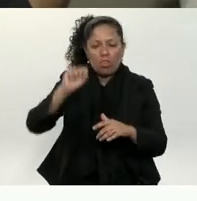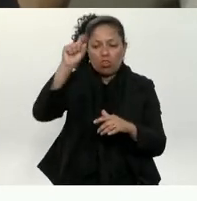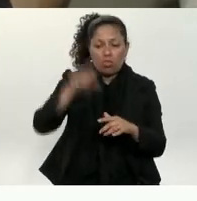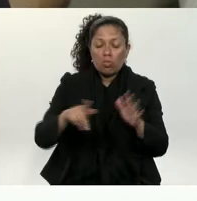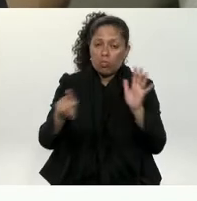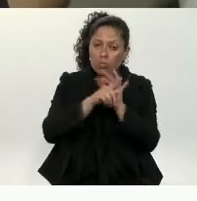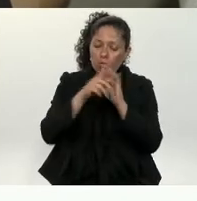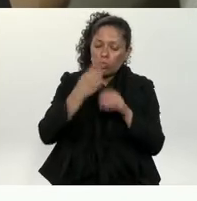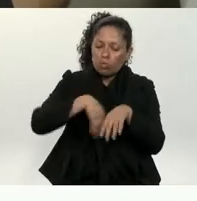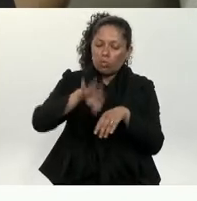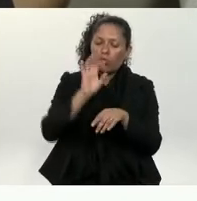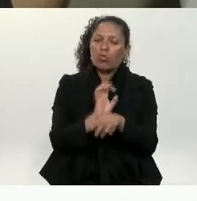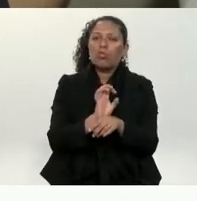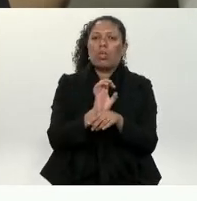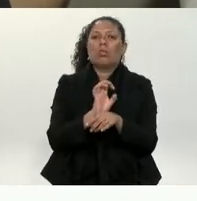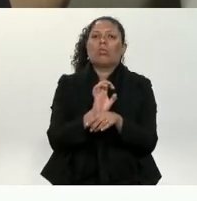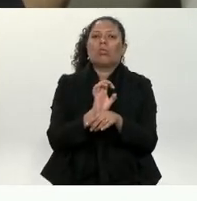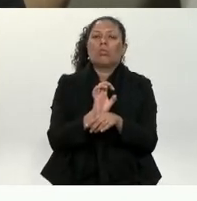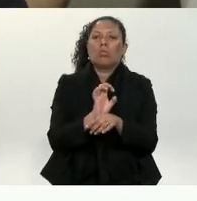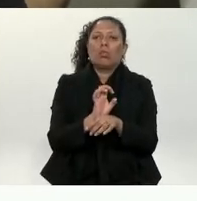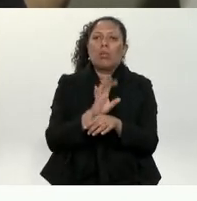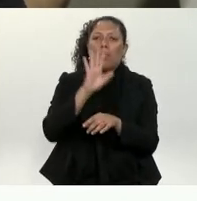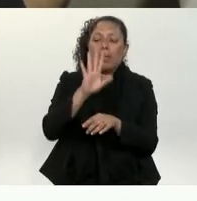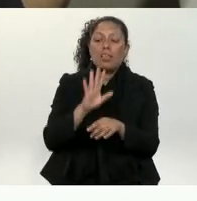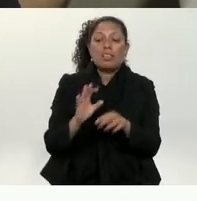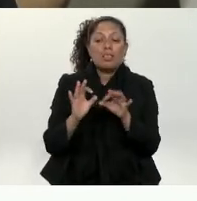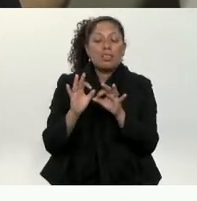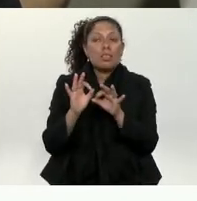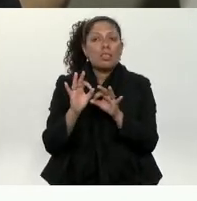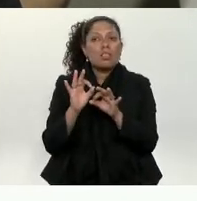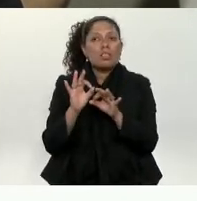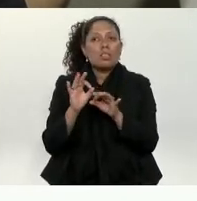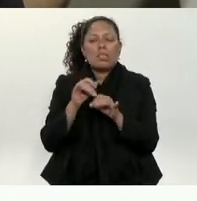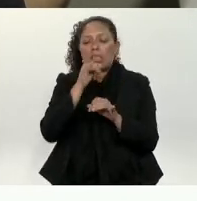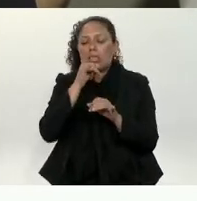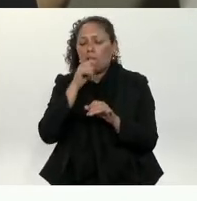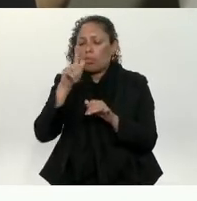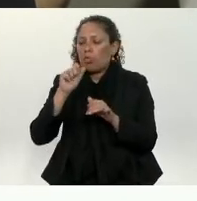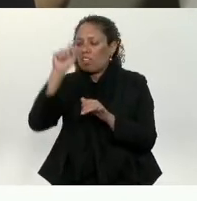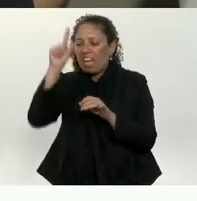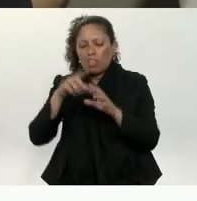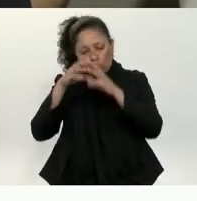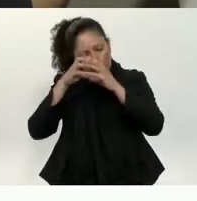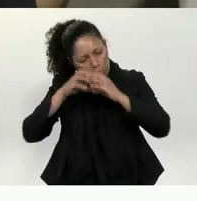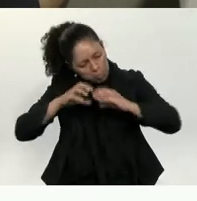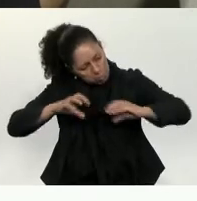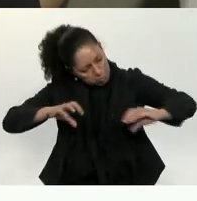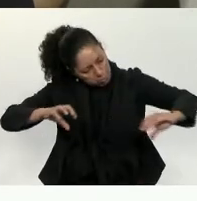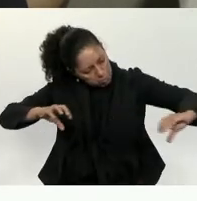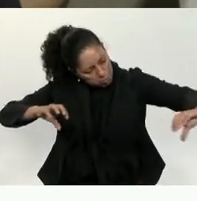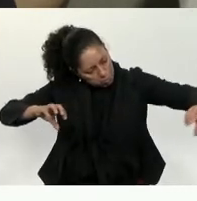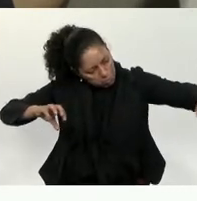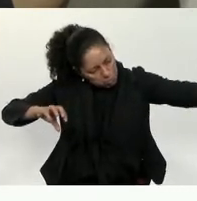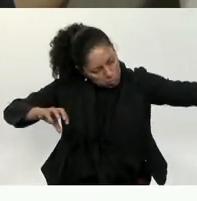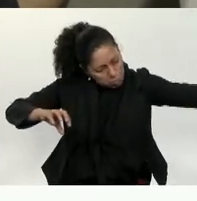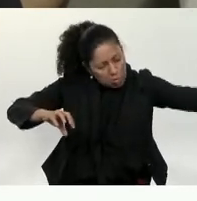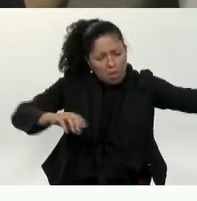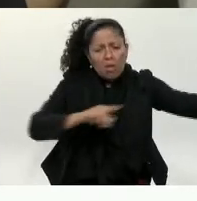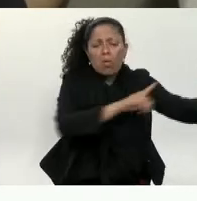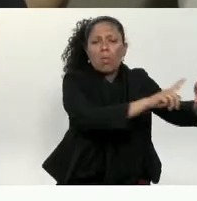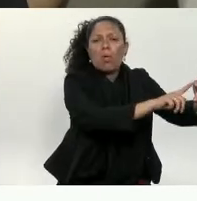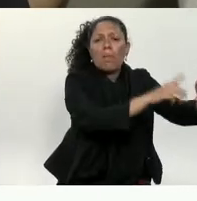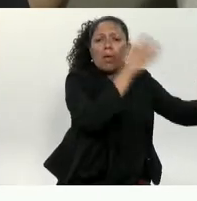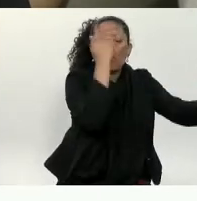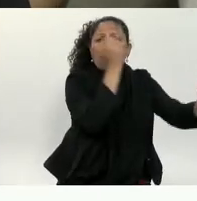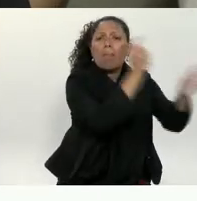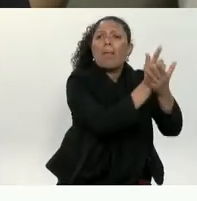Estado, a rede de infraestrutura de gasodutos é do Estado. Então, ela injeta no gás aqui e quem vai lá na ponta consumir paga diretamente a ela,